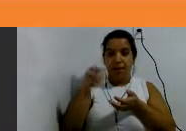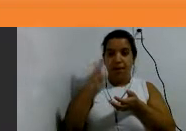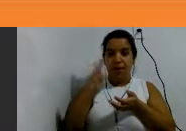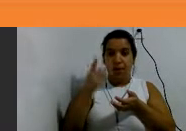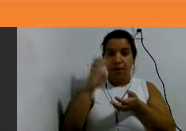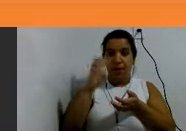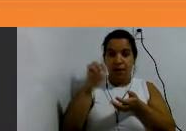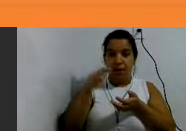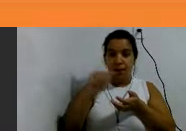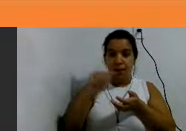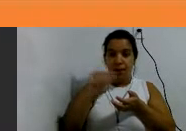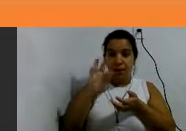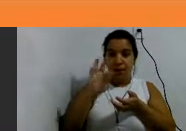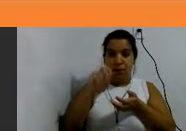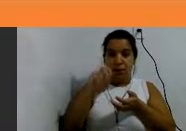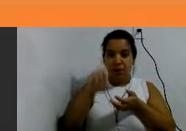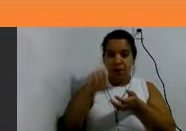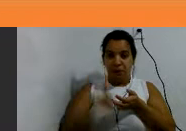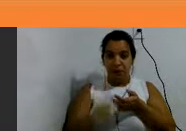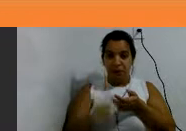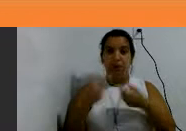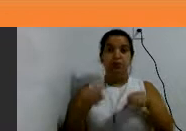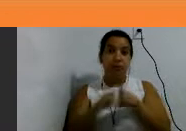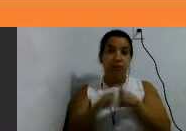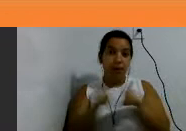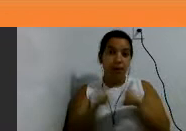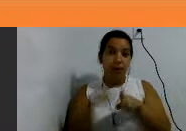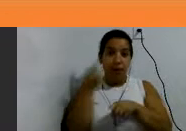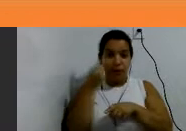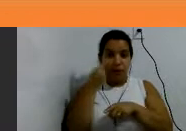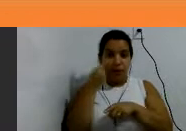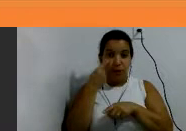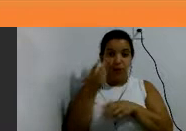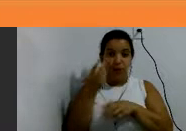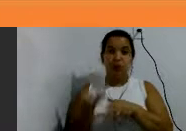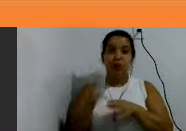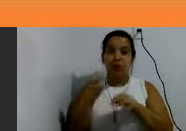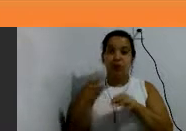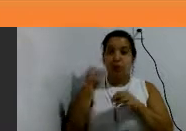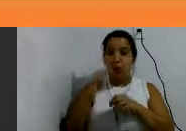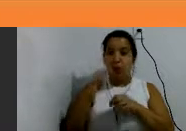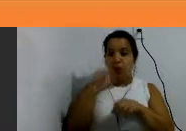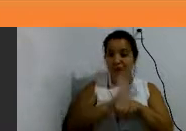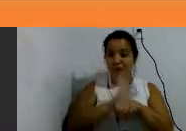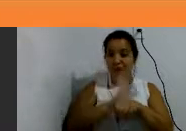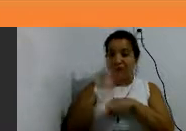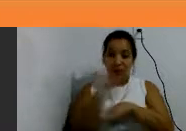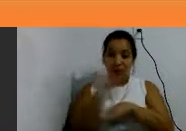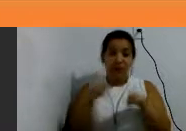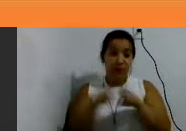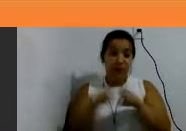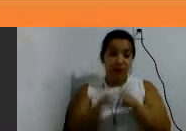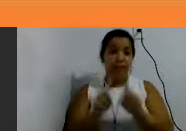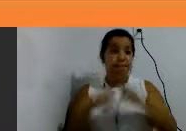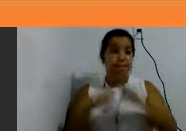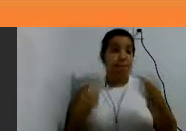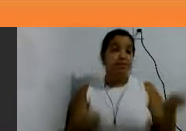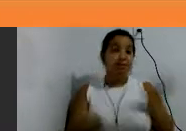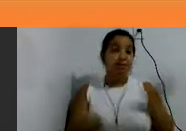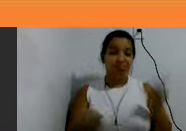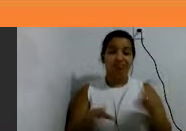e são observadas as formas amastigotas no interior dos macrófagos. Só que aqui já é um diagnóstico que